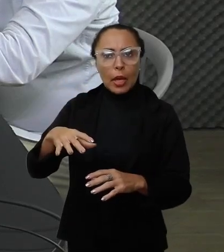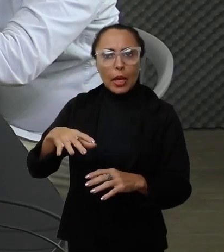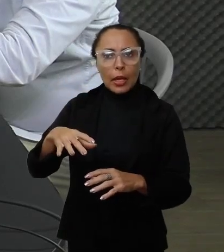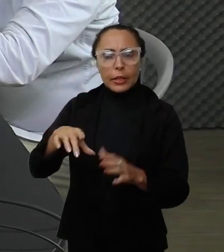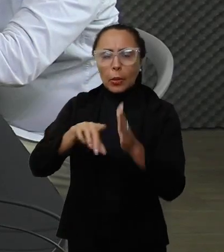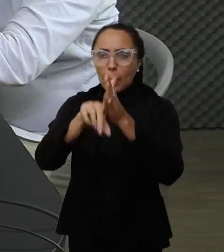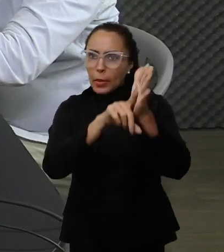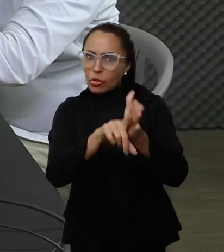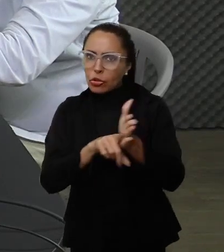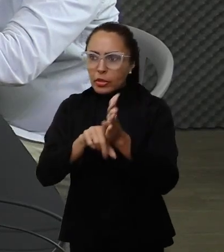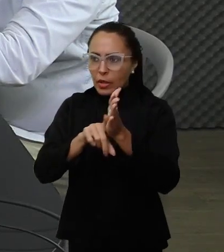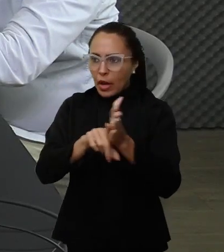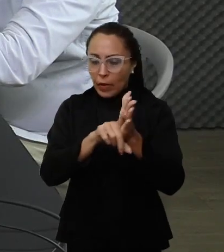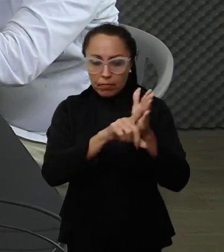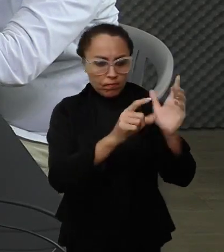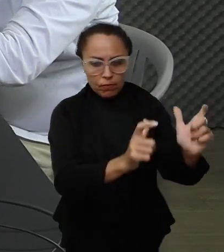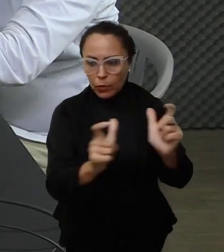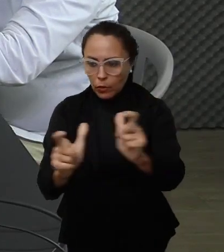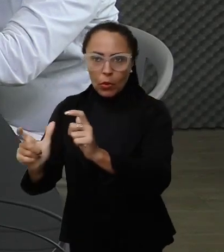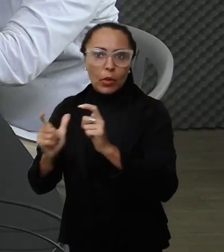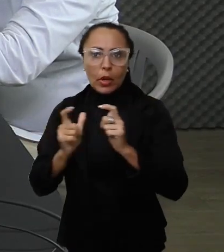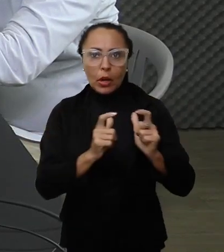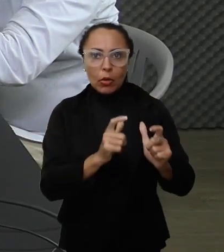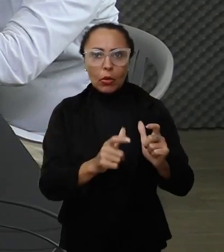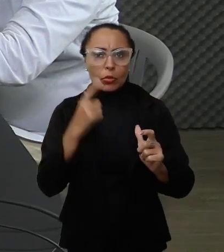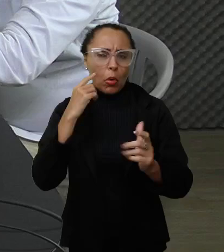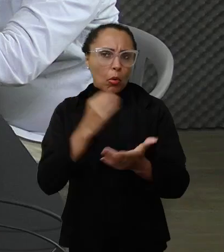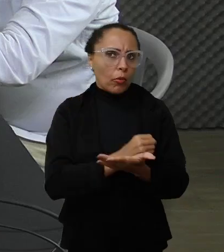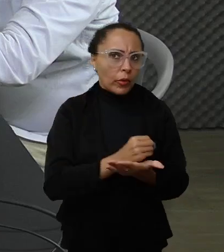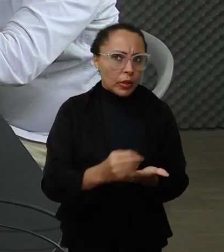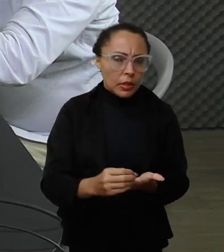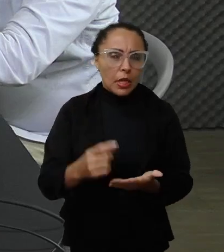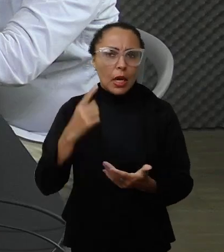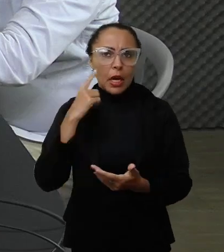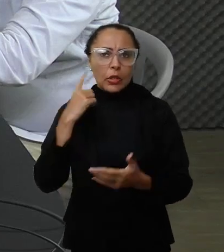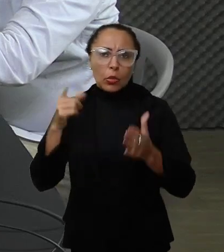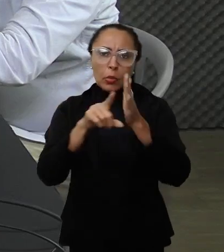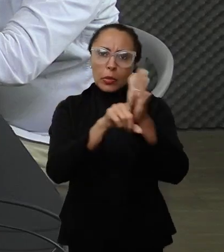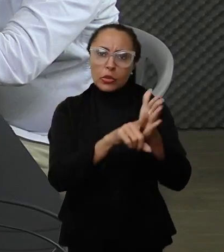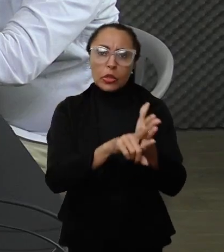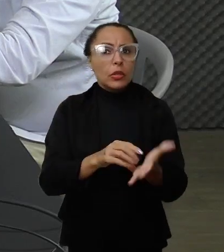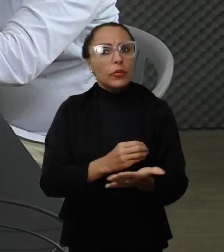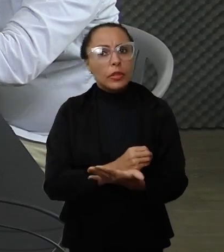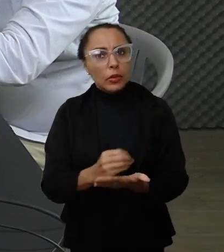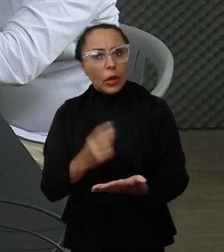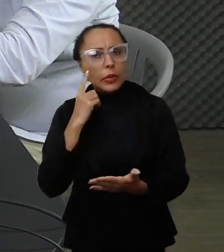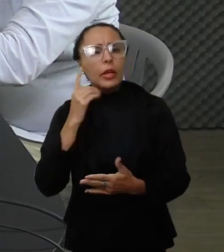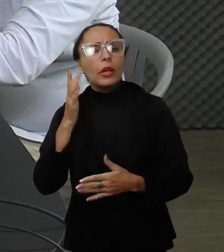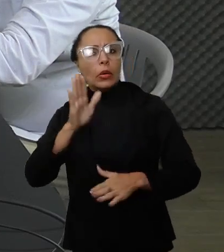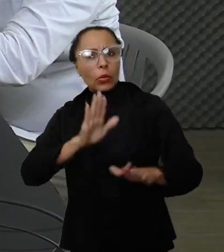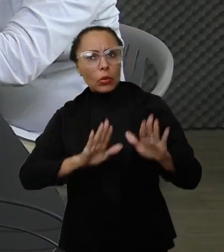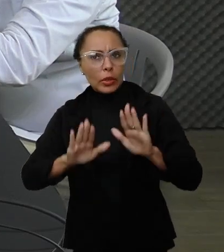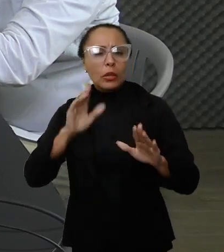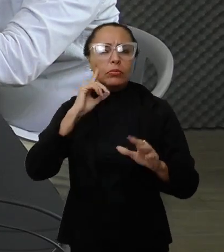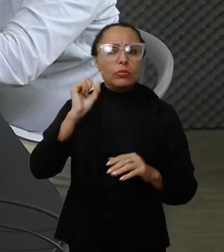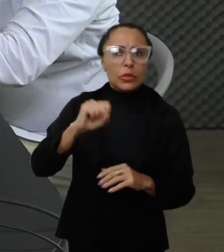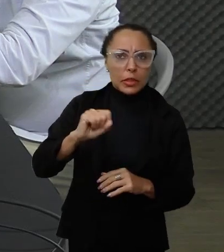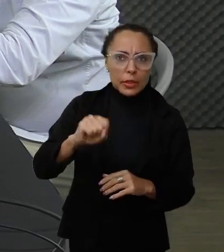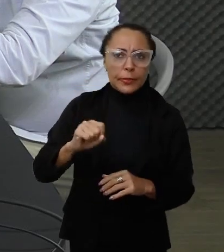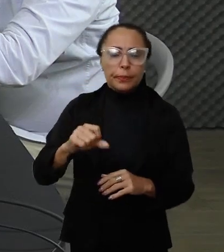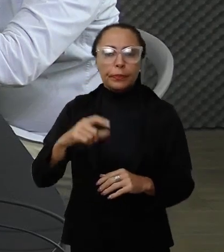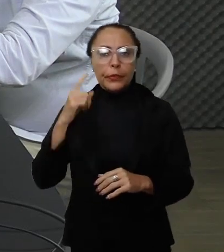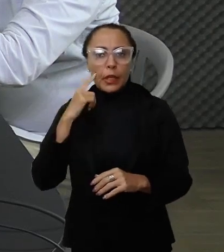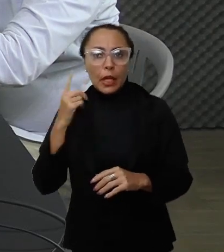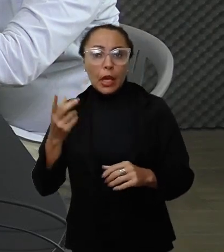no local, com órgãos oficiais, com fontes oficiais. E era um cuidado tão grande. Ainda, quem